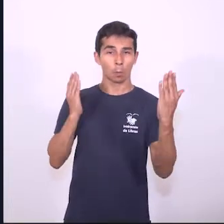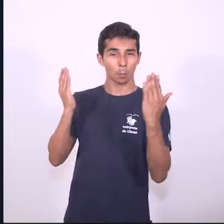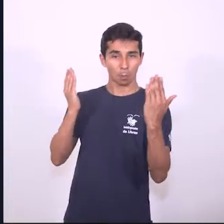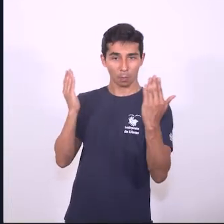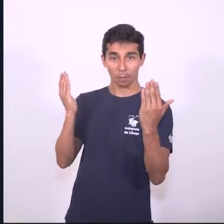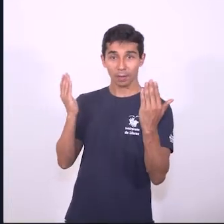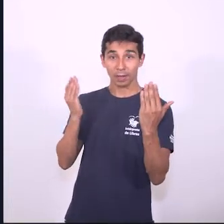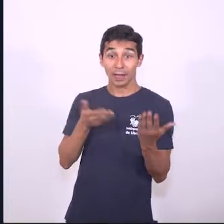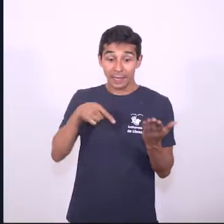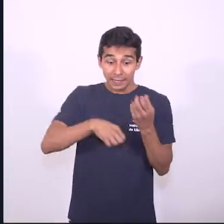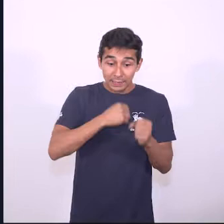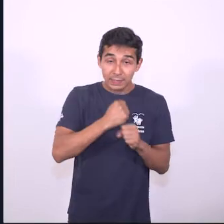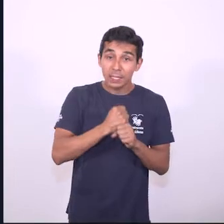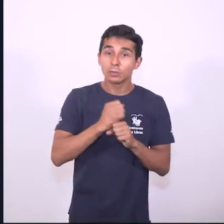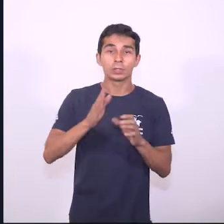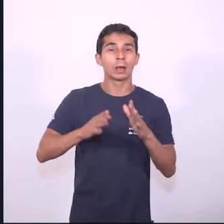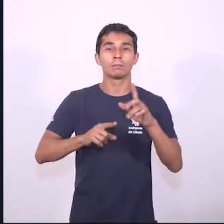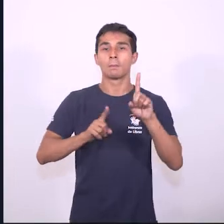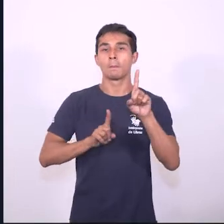momento.